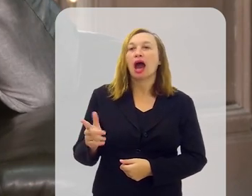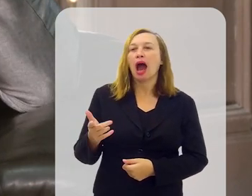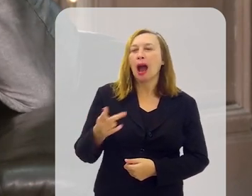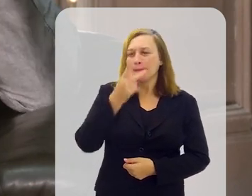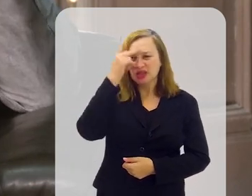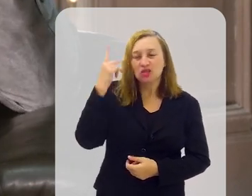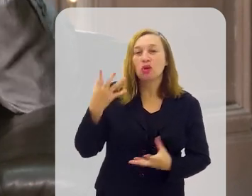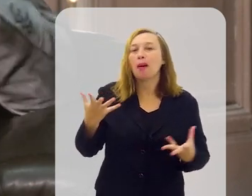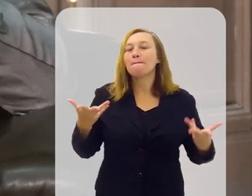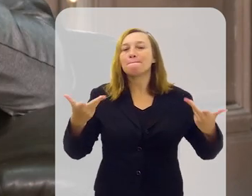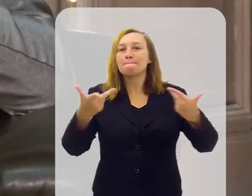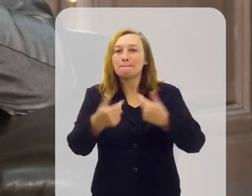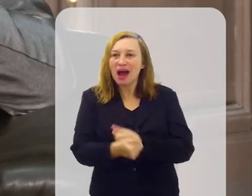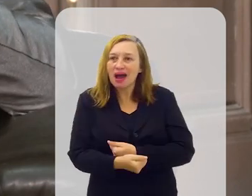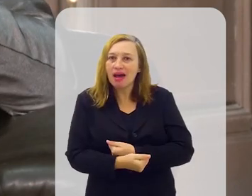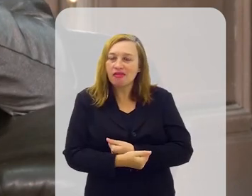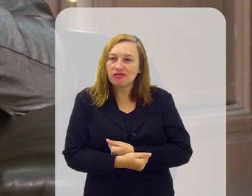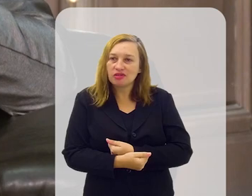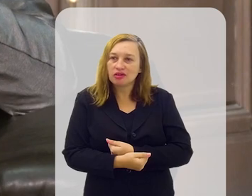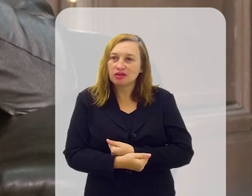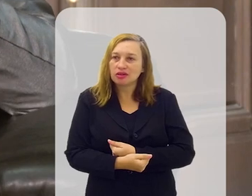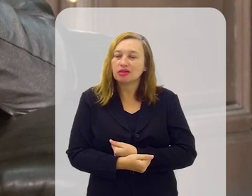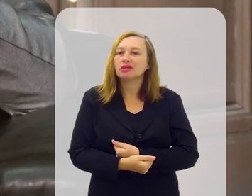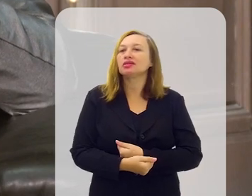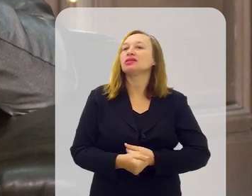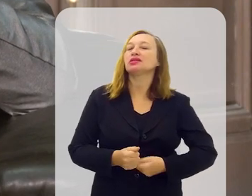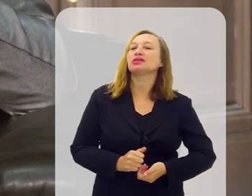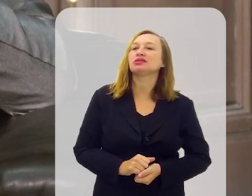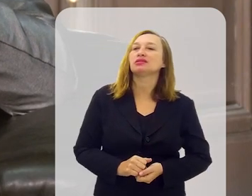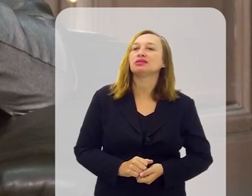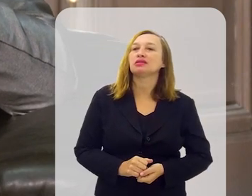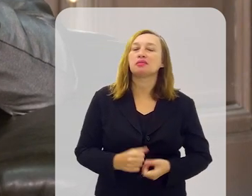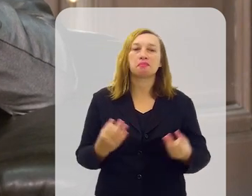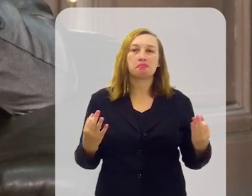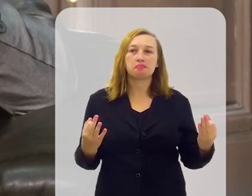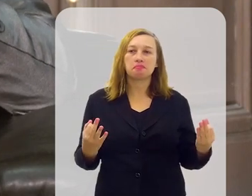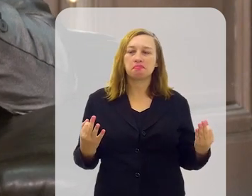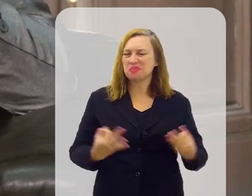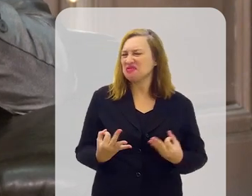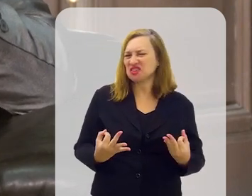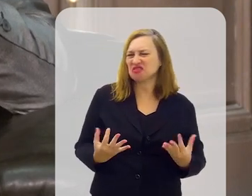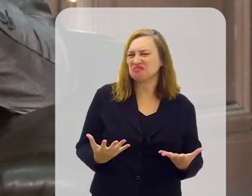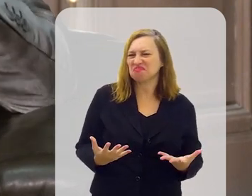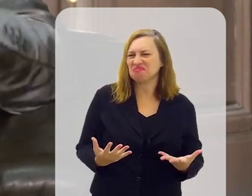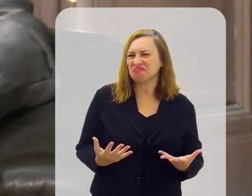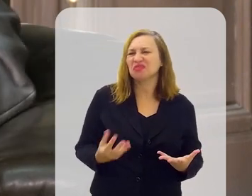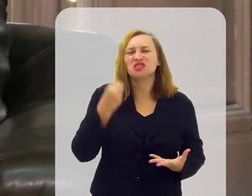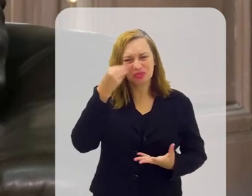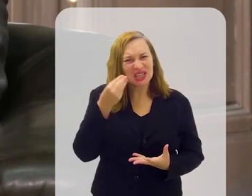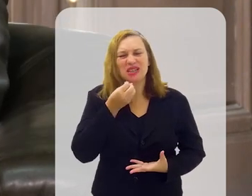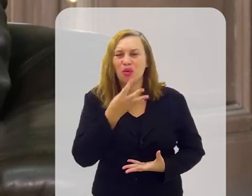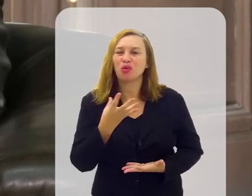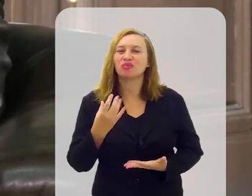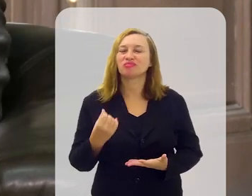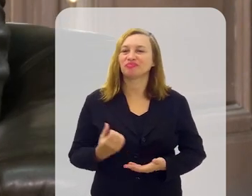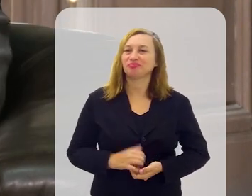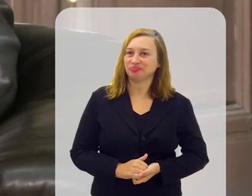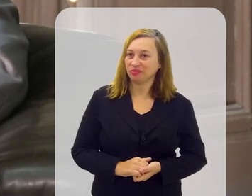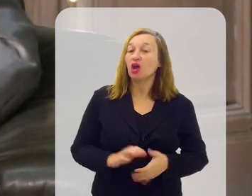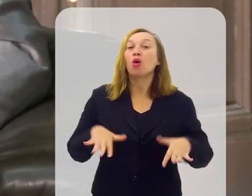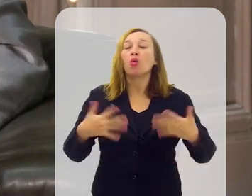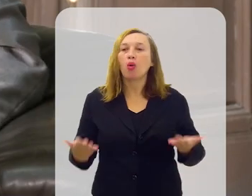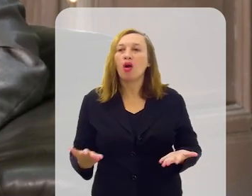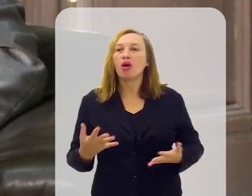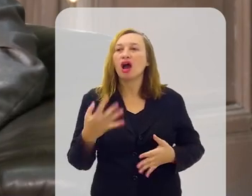um beijo pro senhor Raul Gil, muito bacana. Eles me recebendo muito bem lá. Foi algo... É, foi uma experiência muito marcante, muito